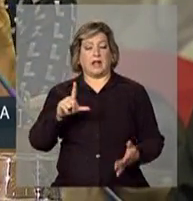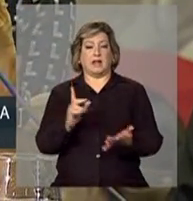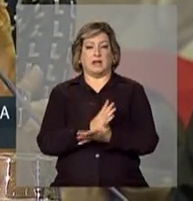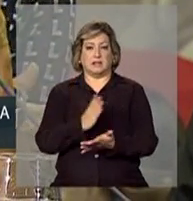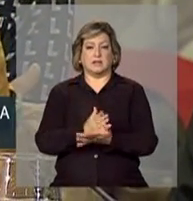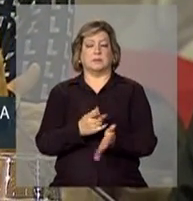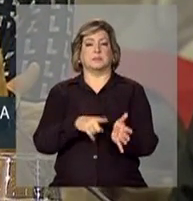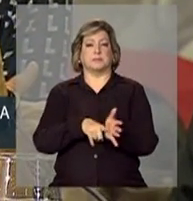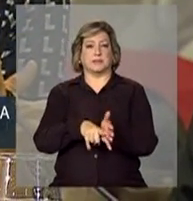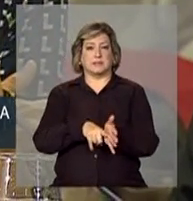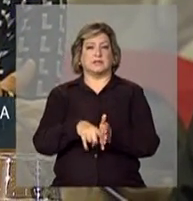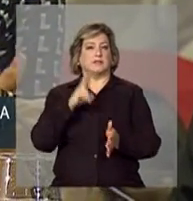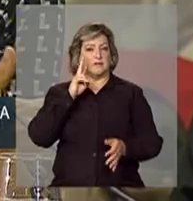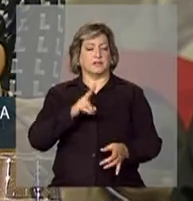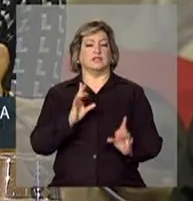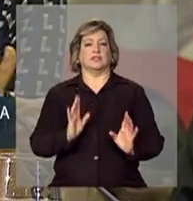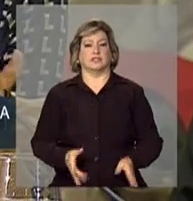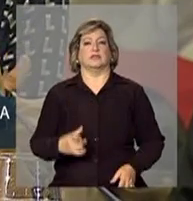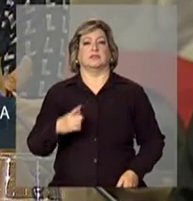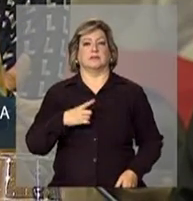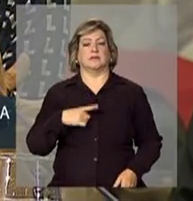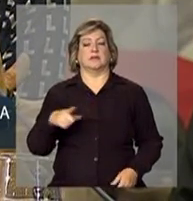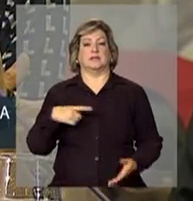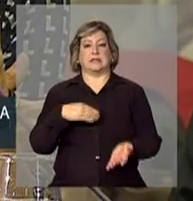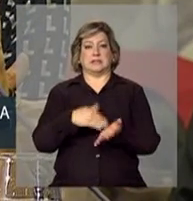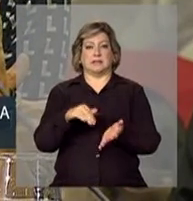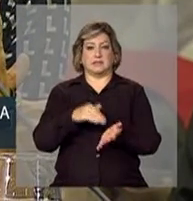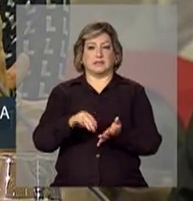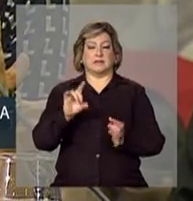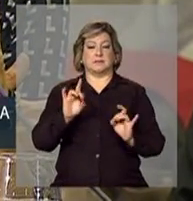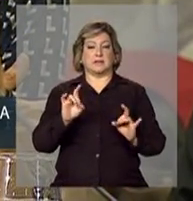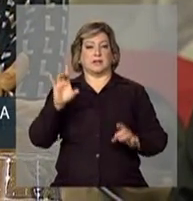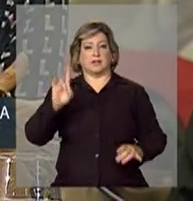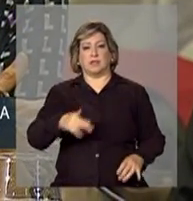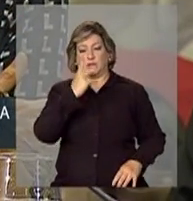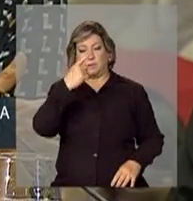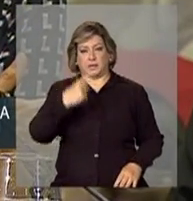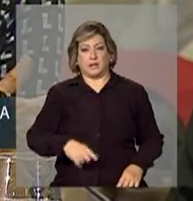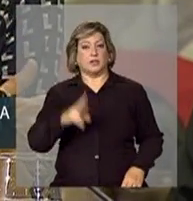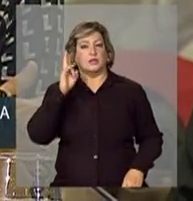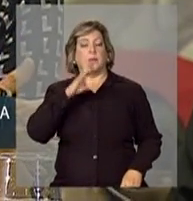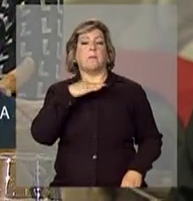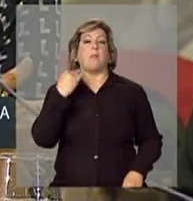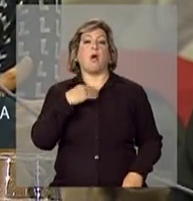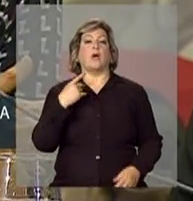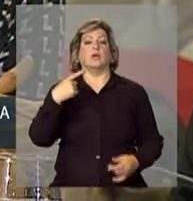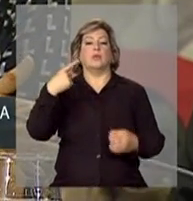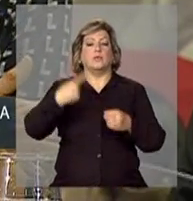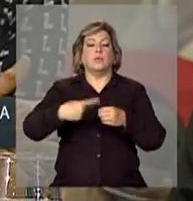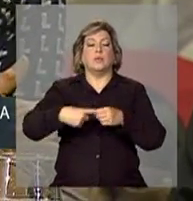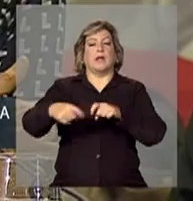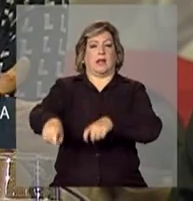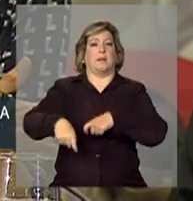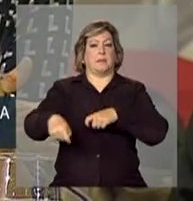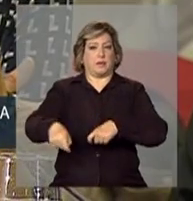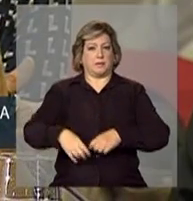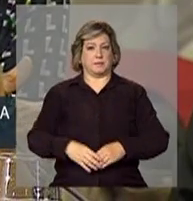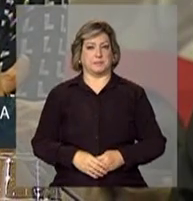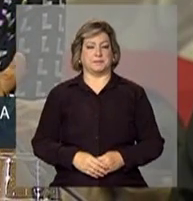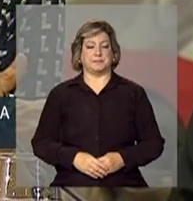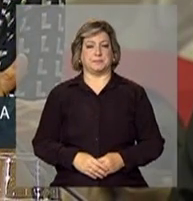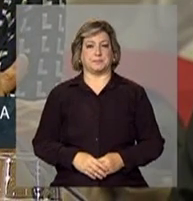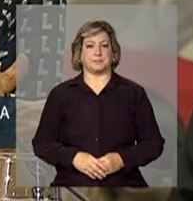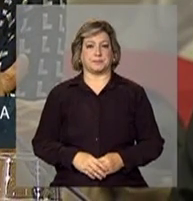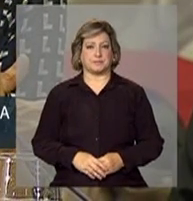da Ministério do Desenvolvimento Agrário e Secretaria Especial de Direitos Humanos sobre mortes no campo. Na